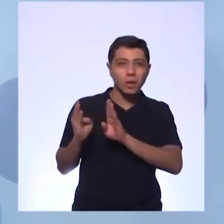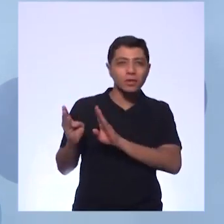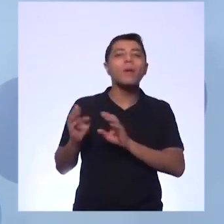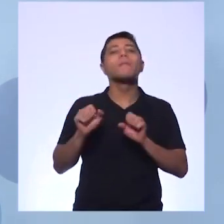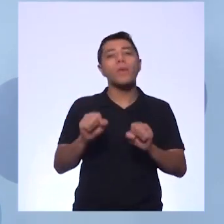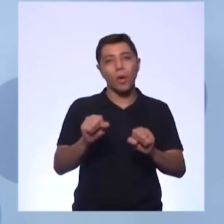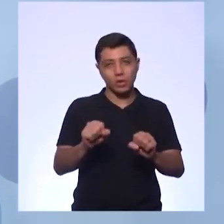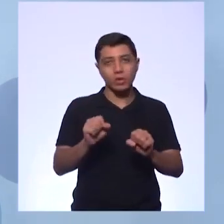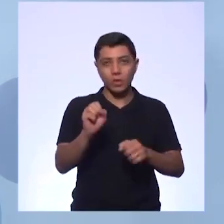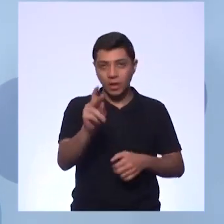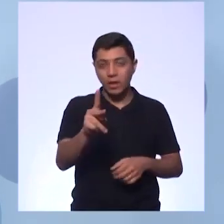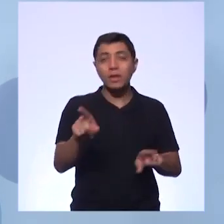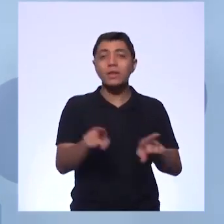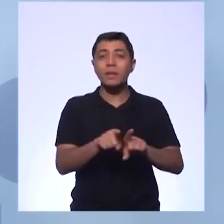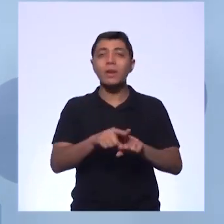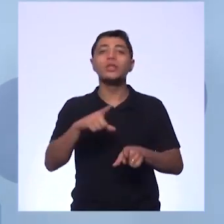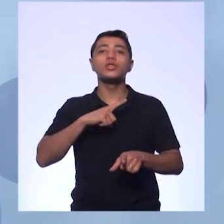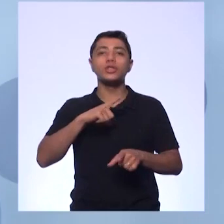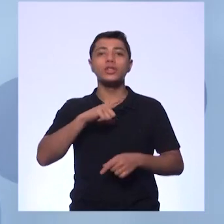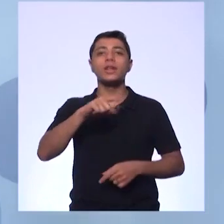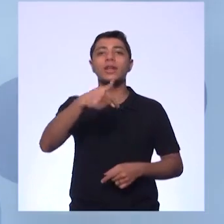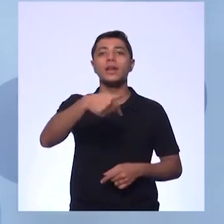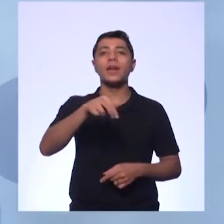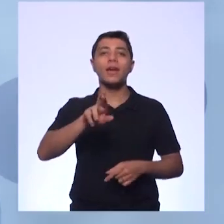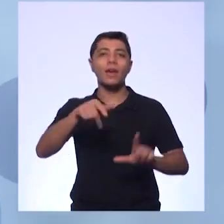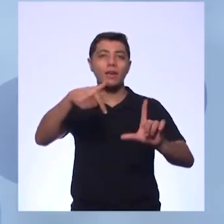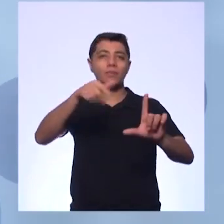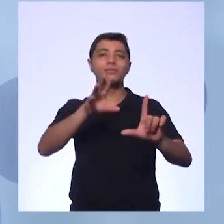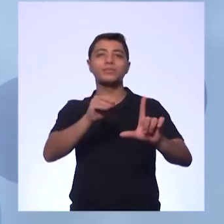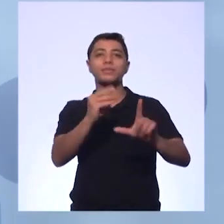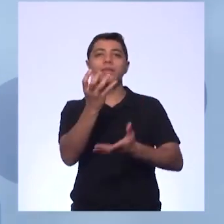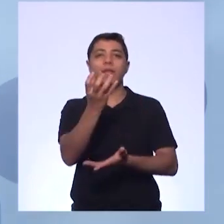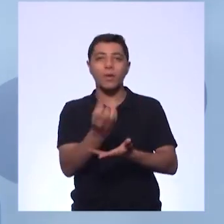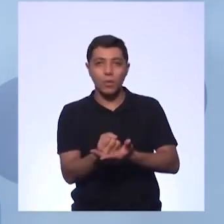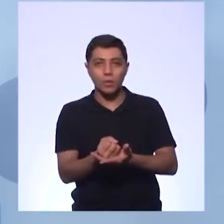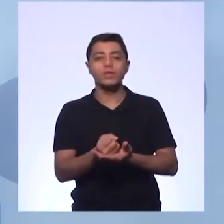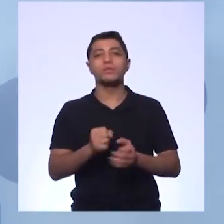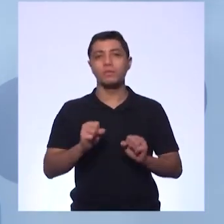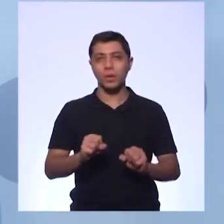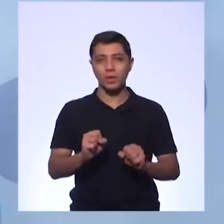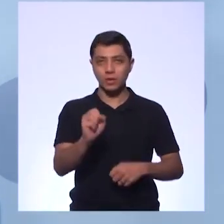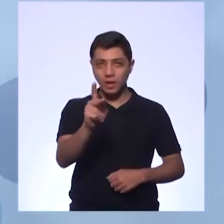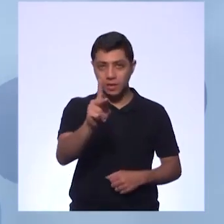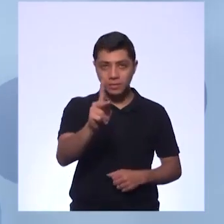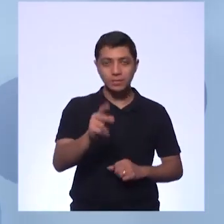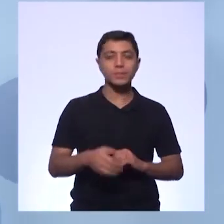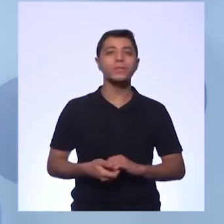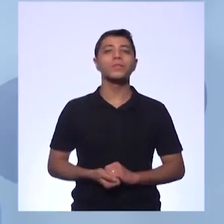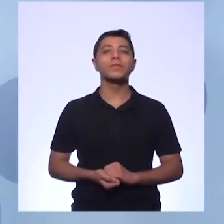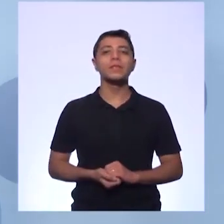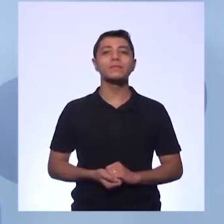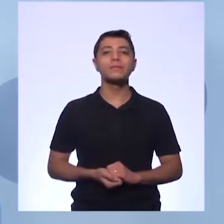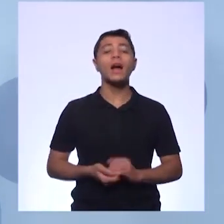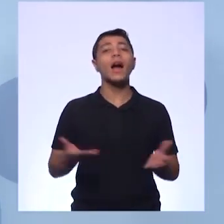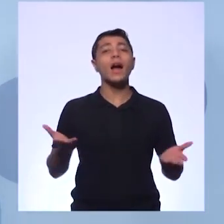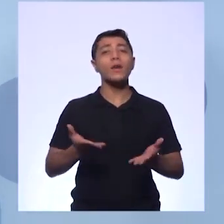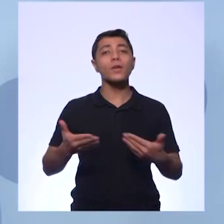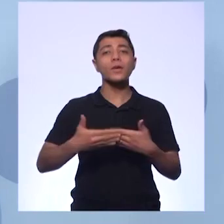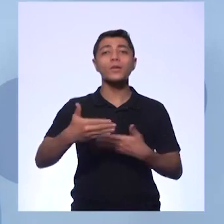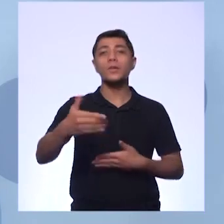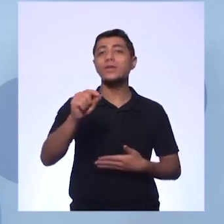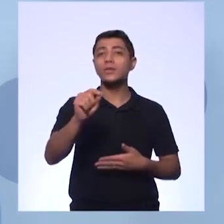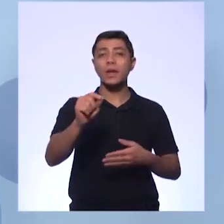um download, então tem essas maneiras. Falando também em downloads, a gente tem agora o material do aluno do terceiro bimestre, já